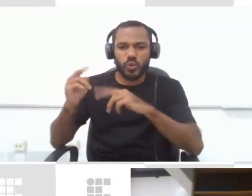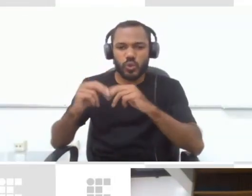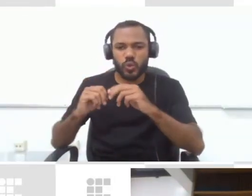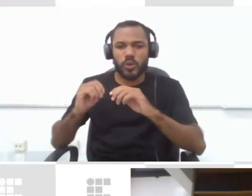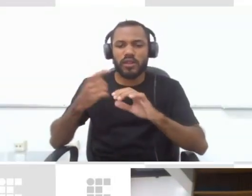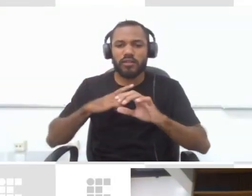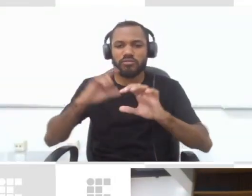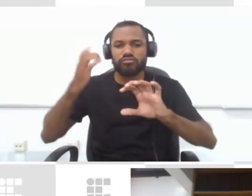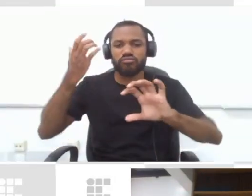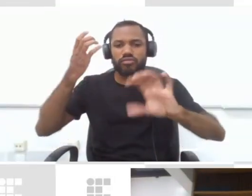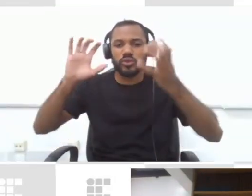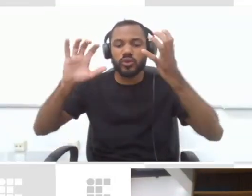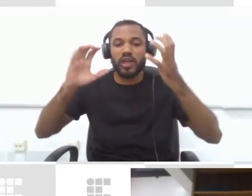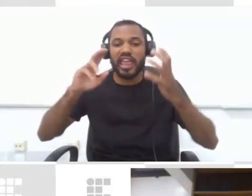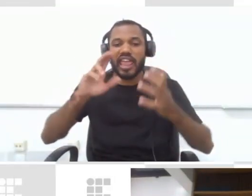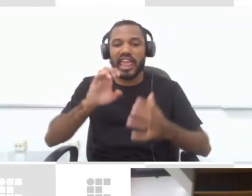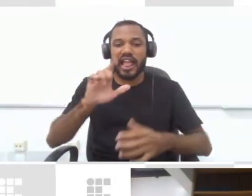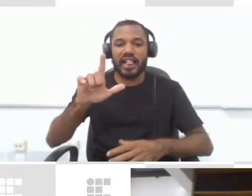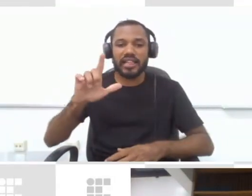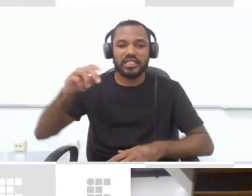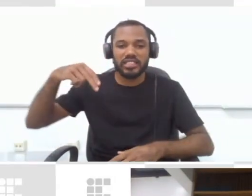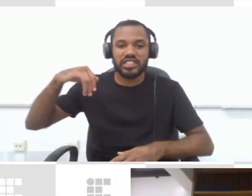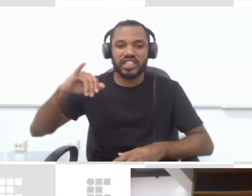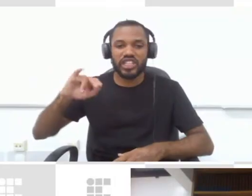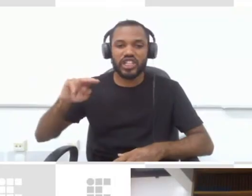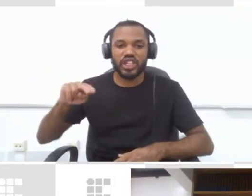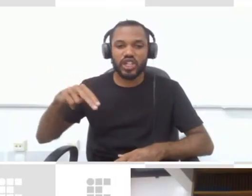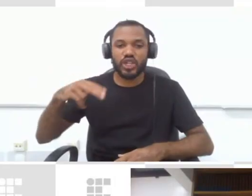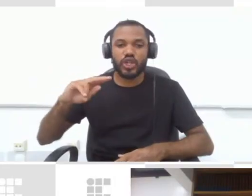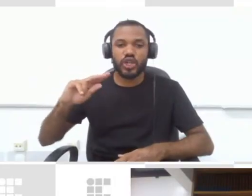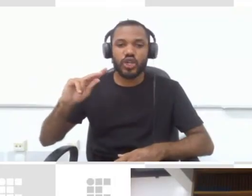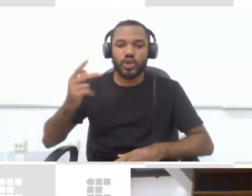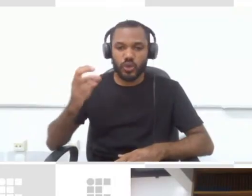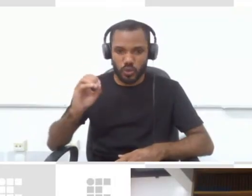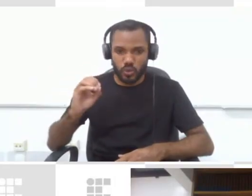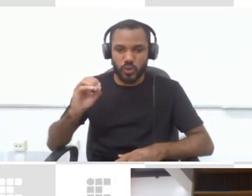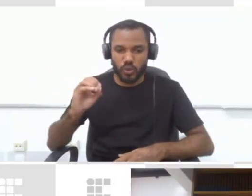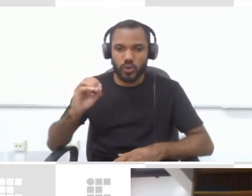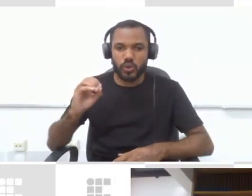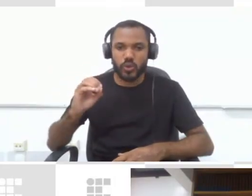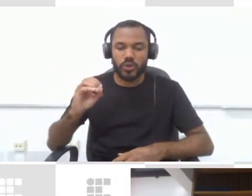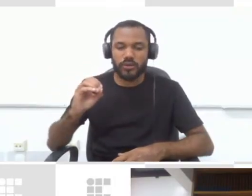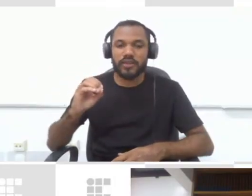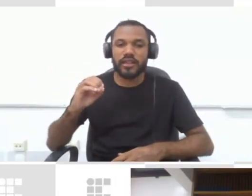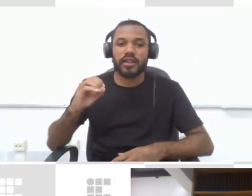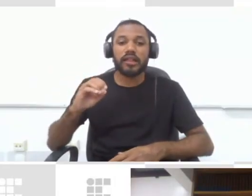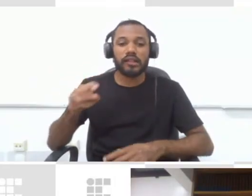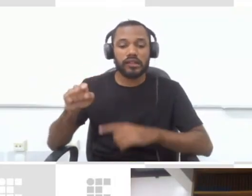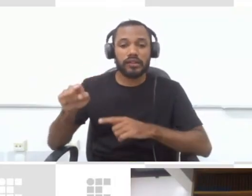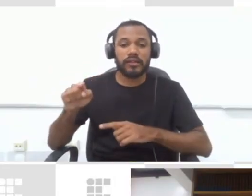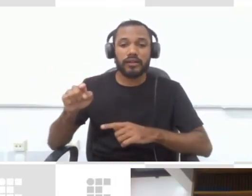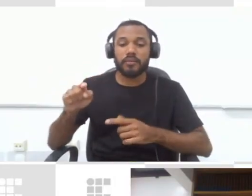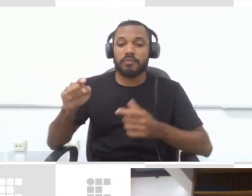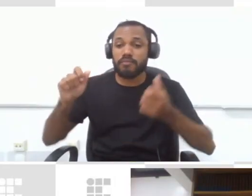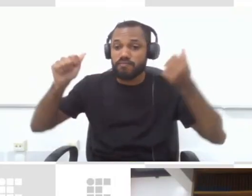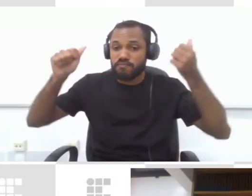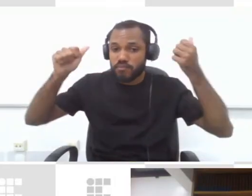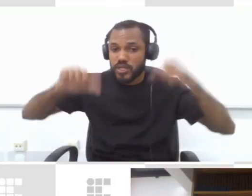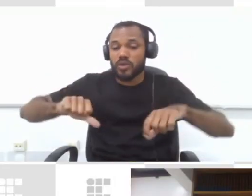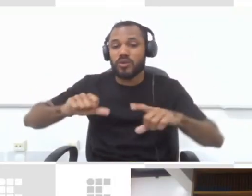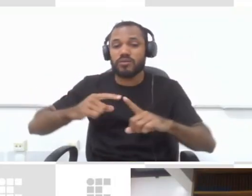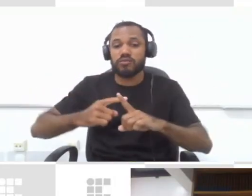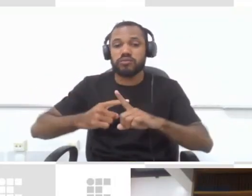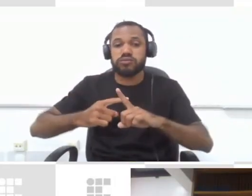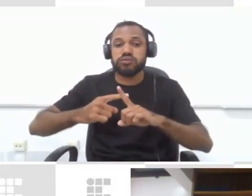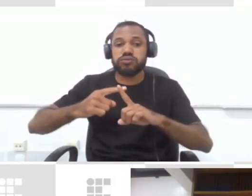aquecimento excepcional no planeta, mas o que você está notando, que é exatamente a água do mar está